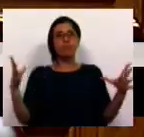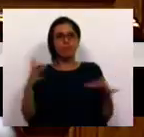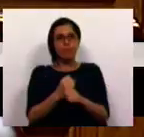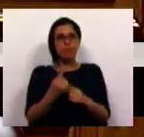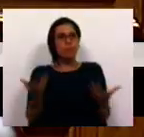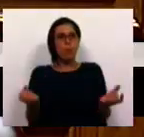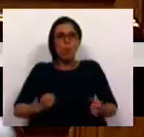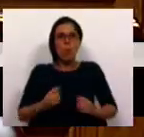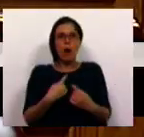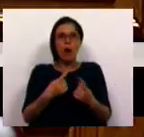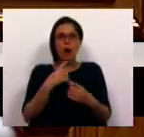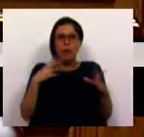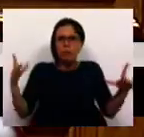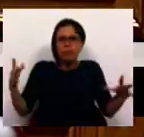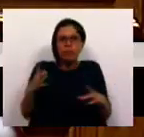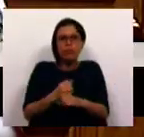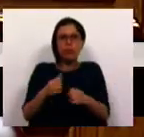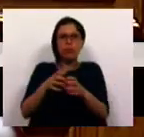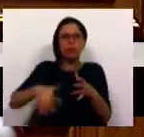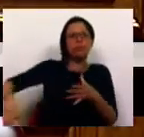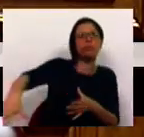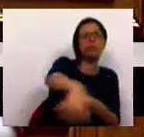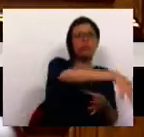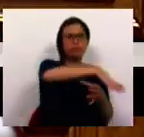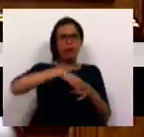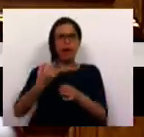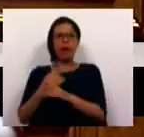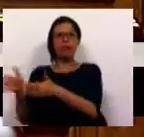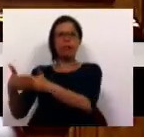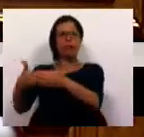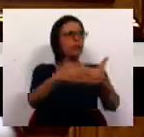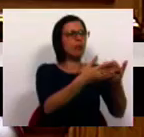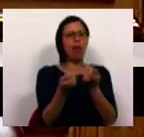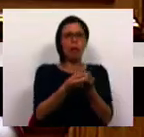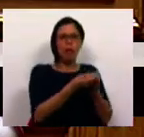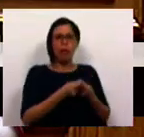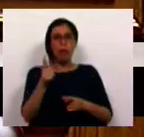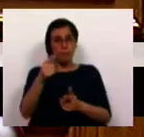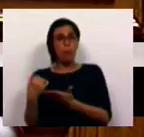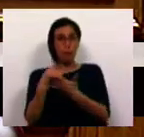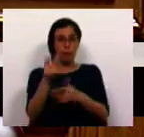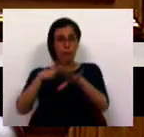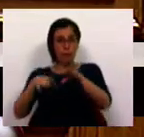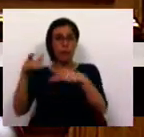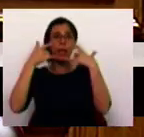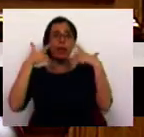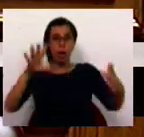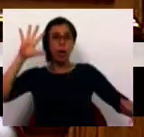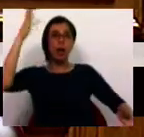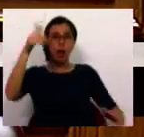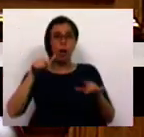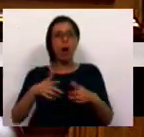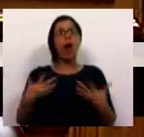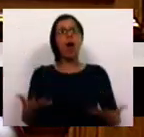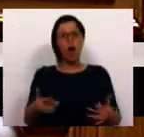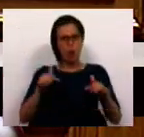liquidação dos transportes consegue esvaziar depois todo um conjunto de atividades ao seu redor. Os senhores contribuíram para que isso acontecesse